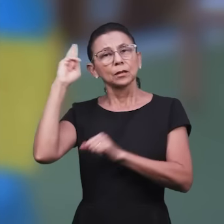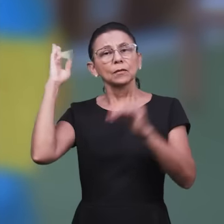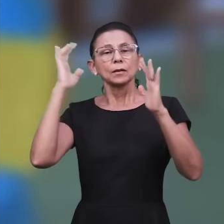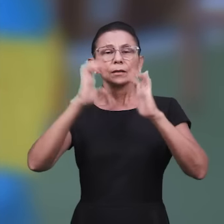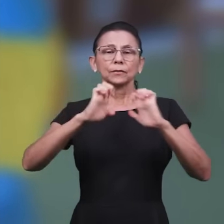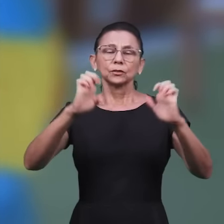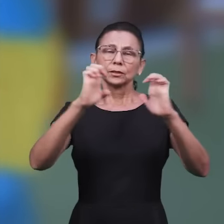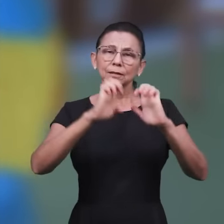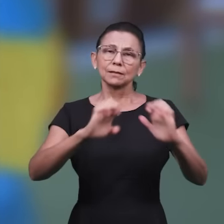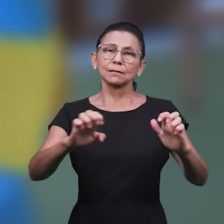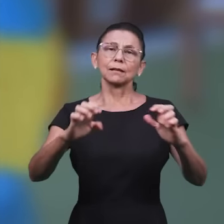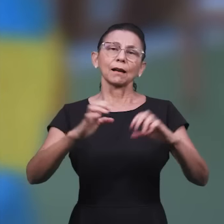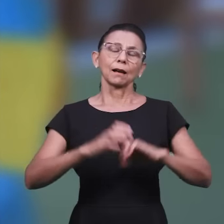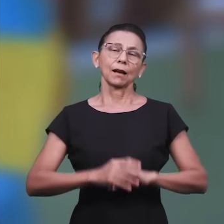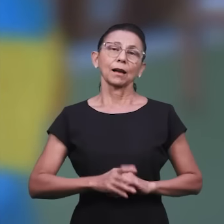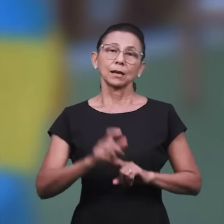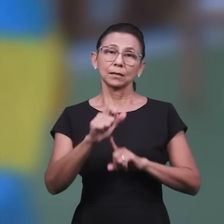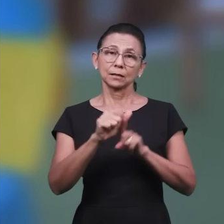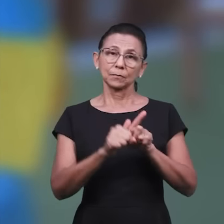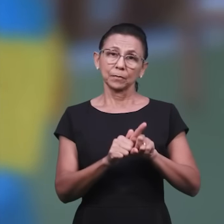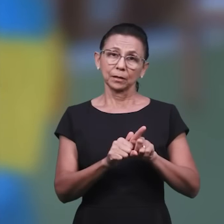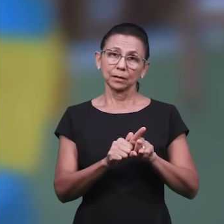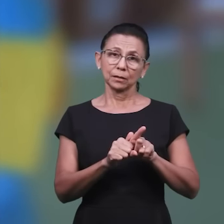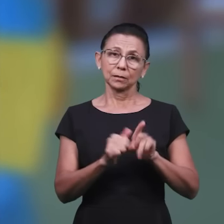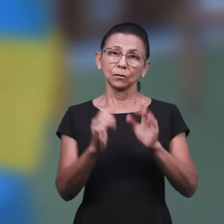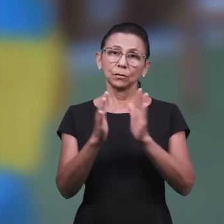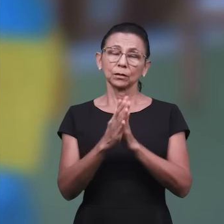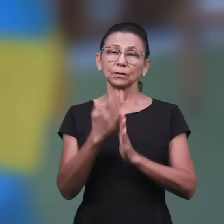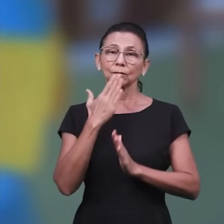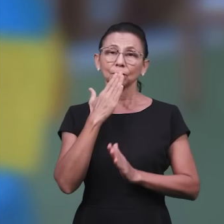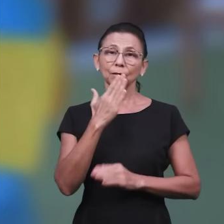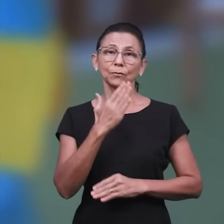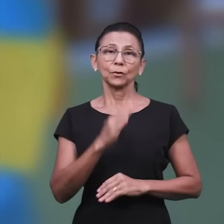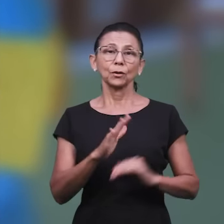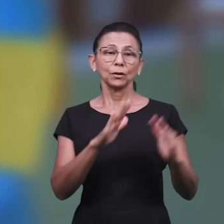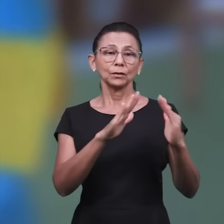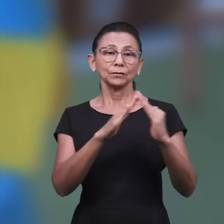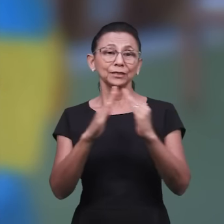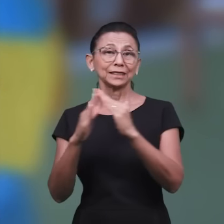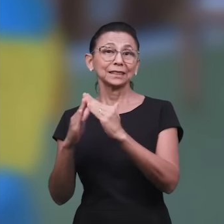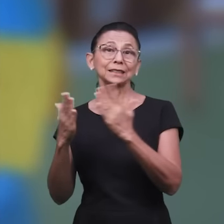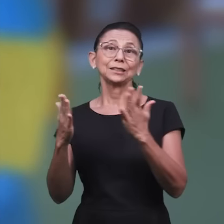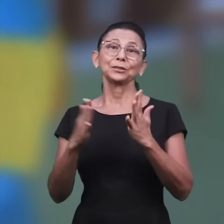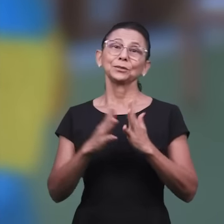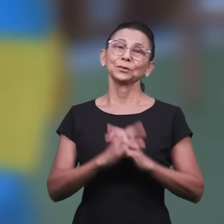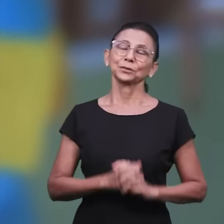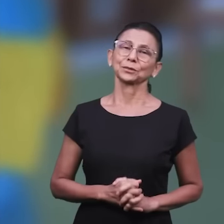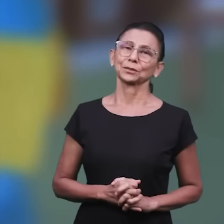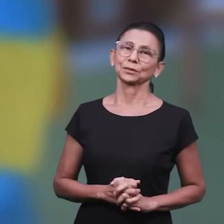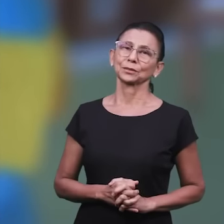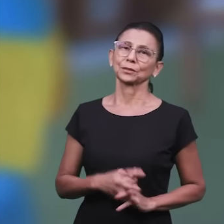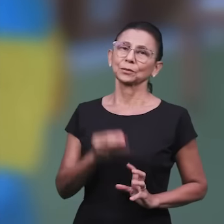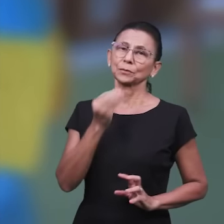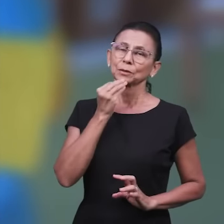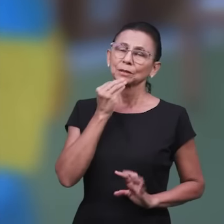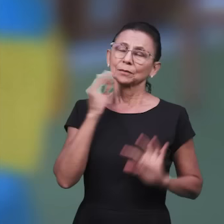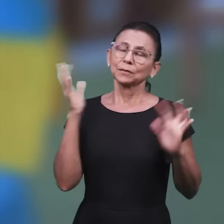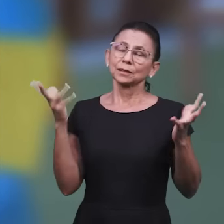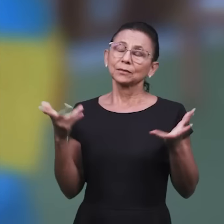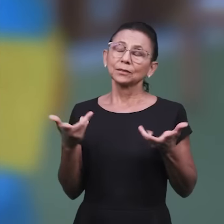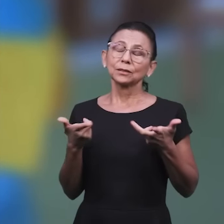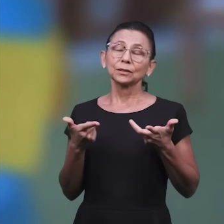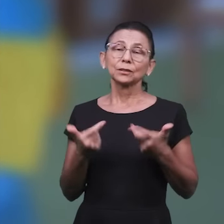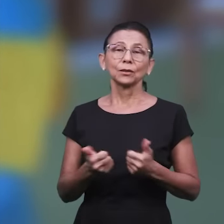palavra. Esse mês nós estamos orando pelos nossos vizinhos. Que oportunidade maravilhosa de Deus usar a nossa vida